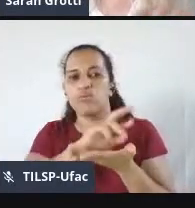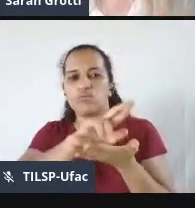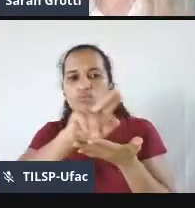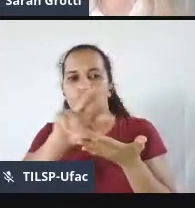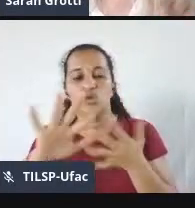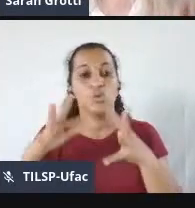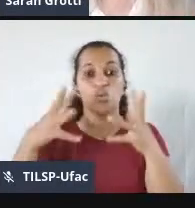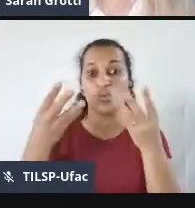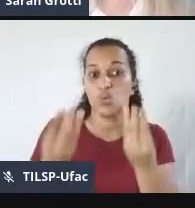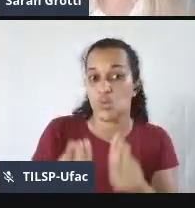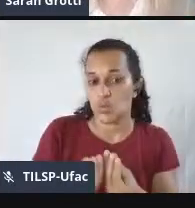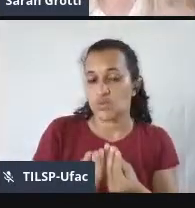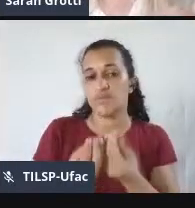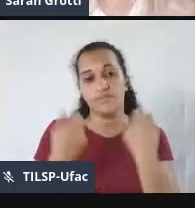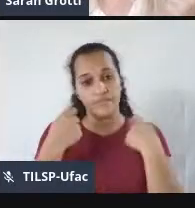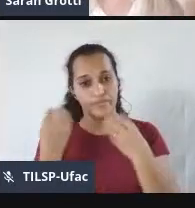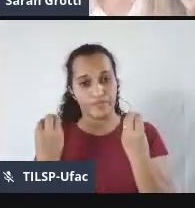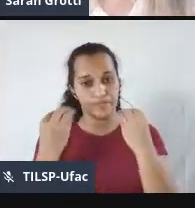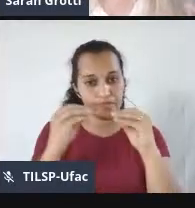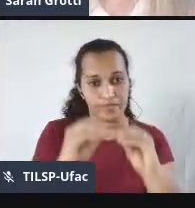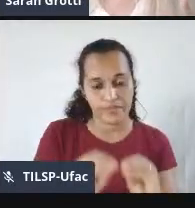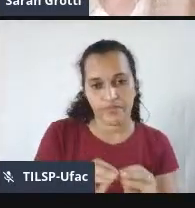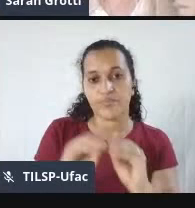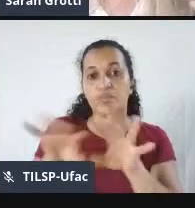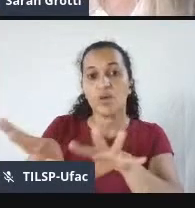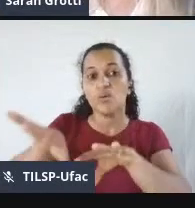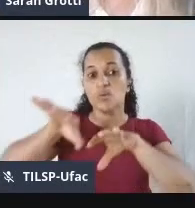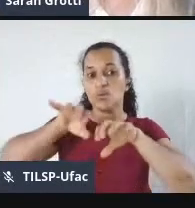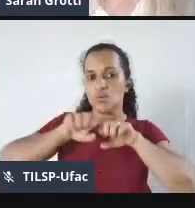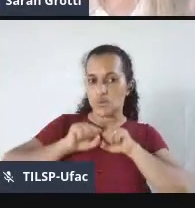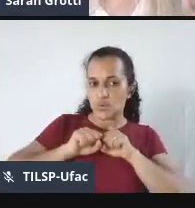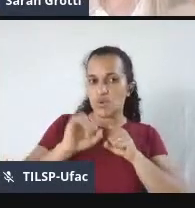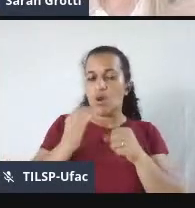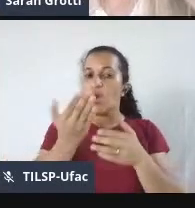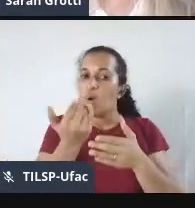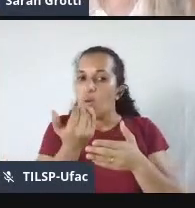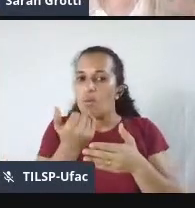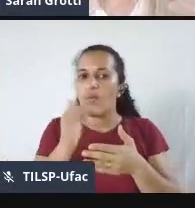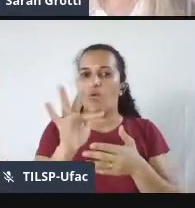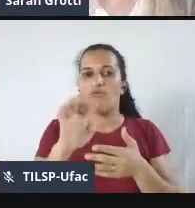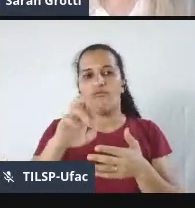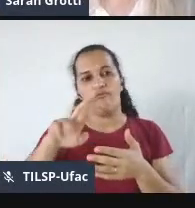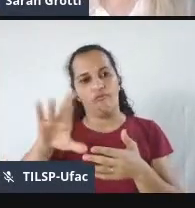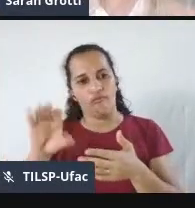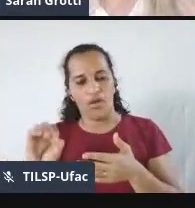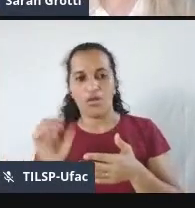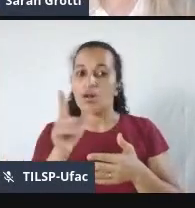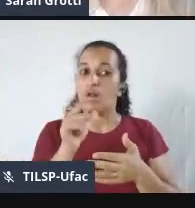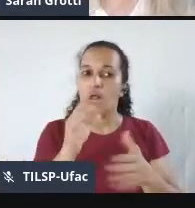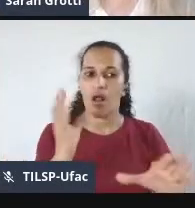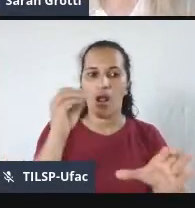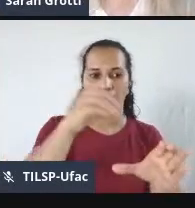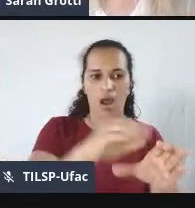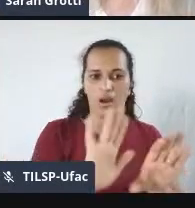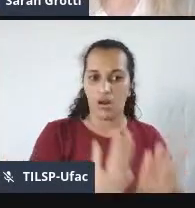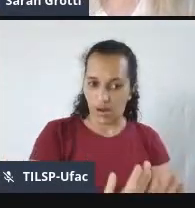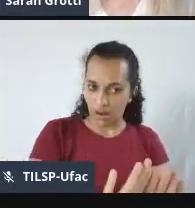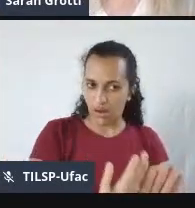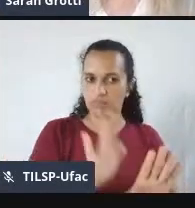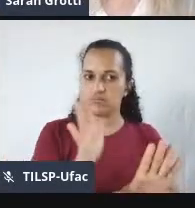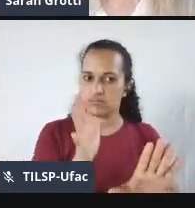a biodisponibilidade do ferro, lembra? Deixar de molho, germinação, moagem, também pode ser